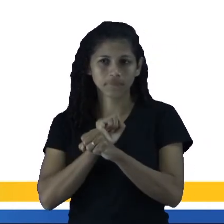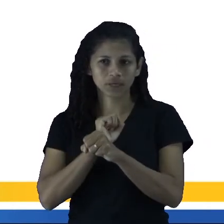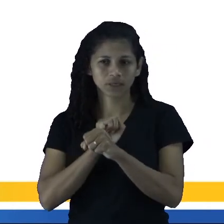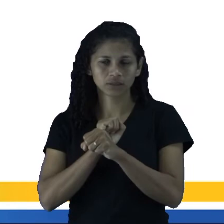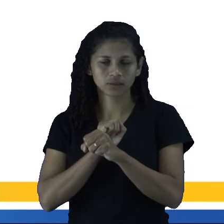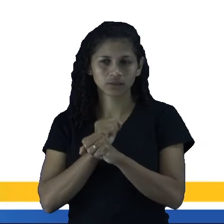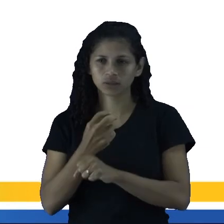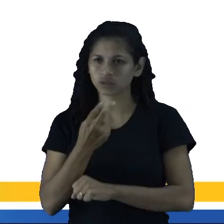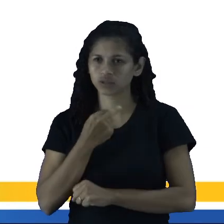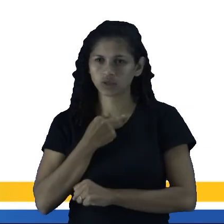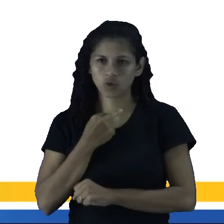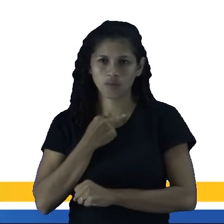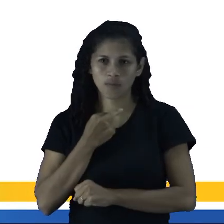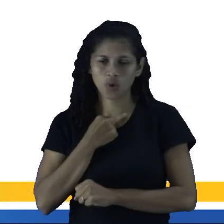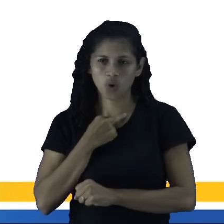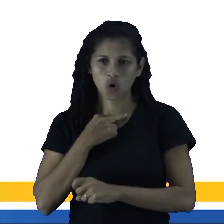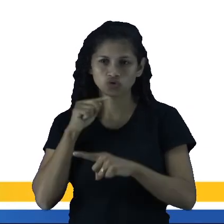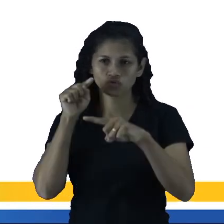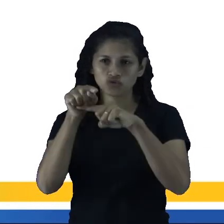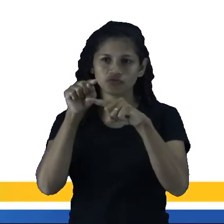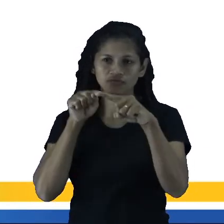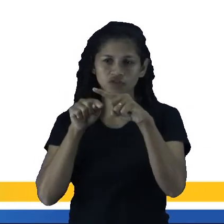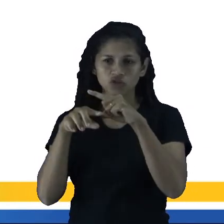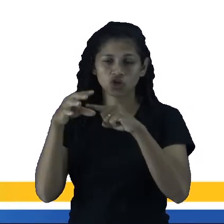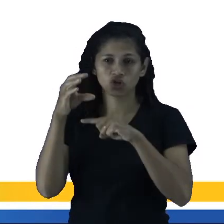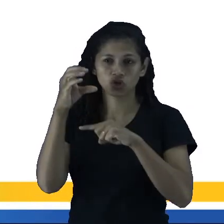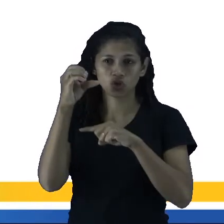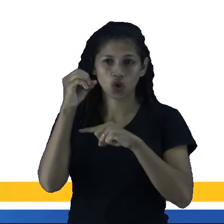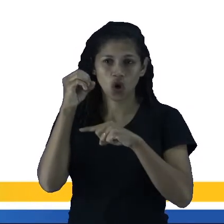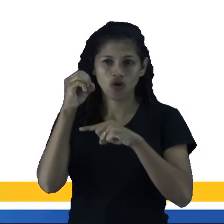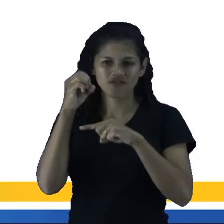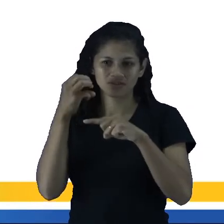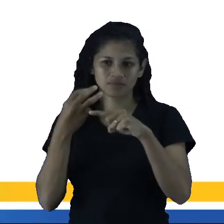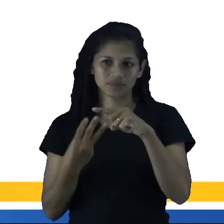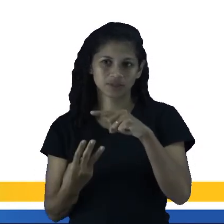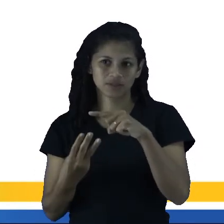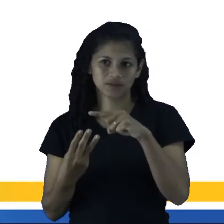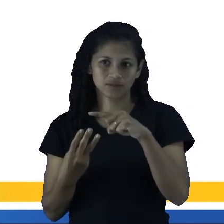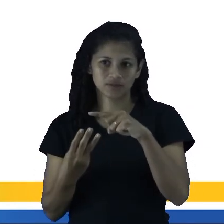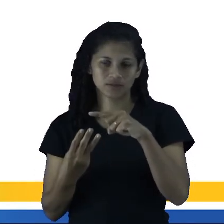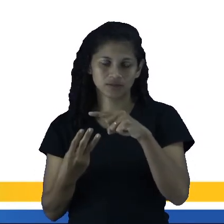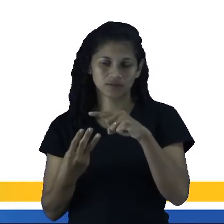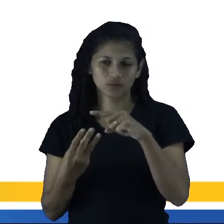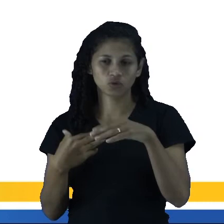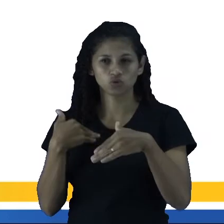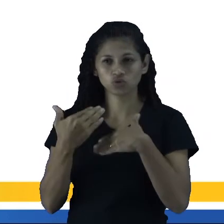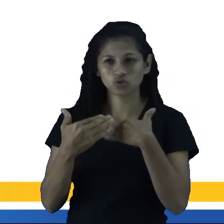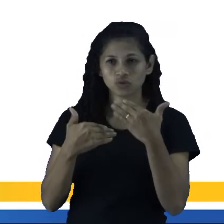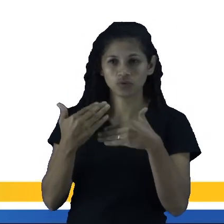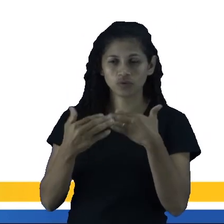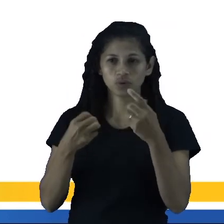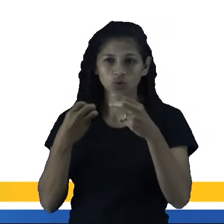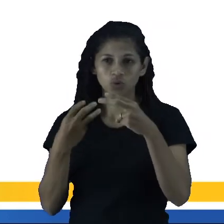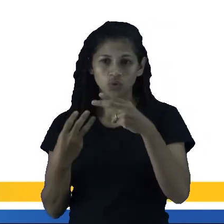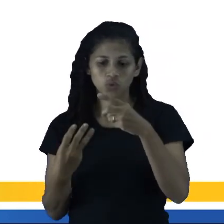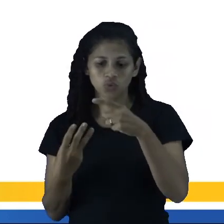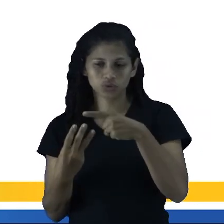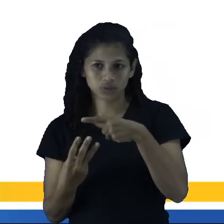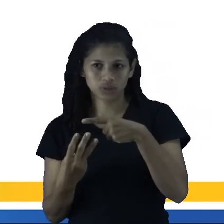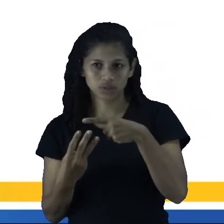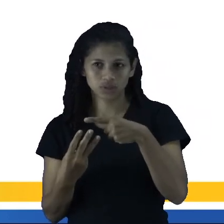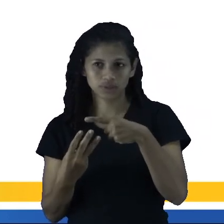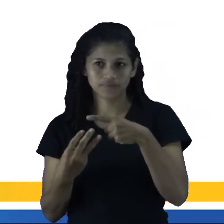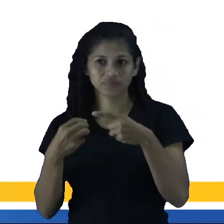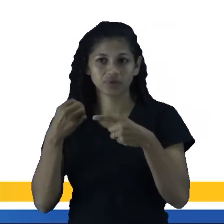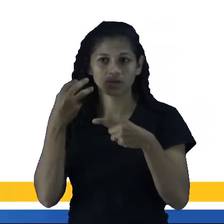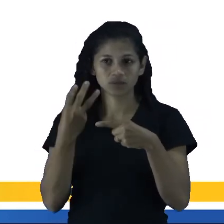Não posso dividir 9 para 3 fatorial. 3 fatorial não é 3. Eu tenho que desenvolver esse 3 fatorial, que é 3 vezes 2